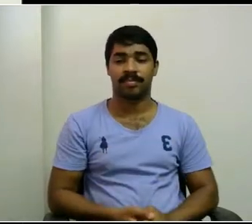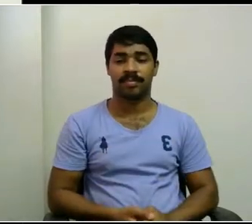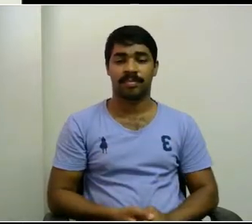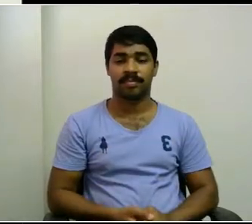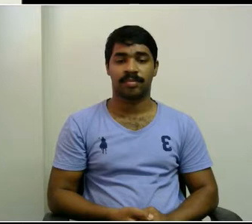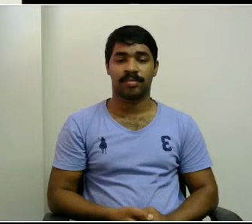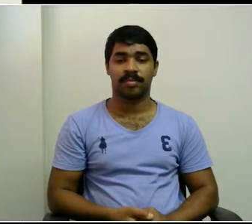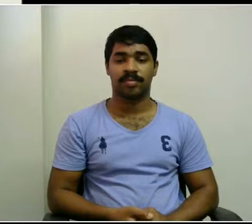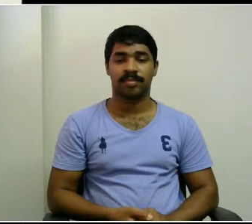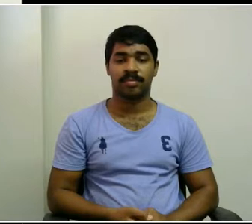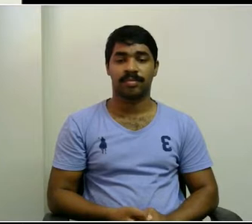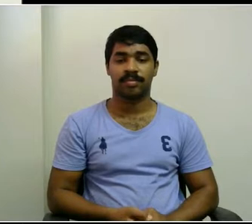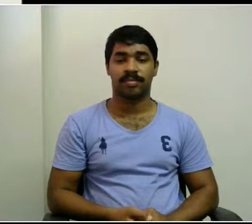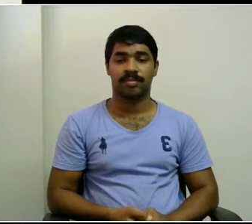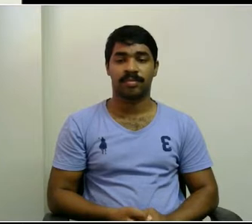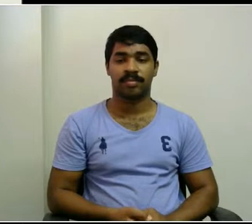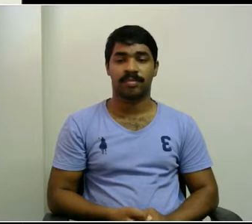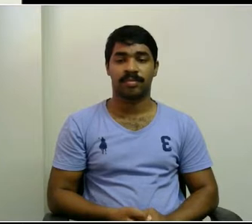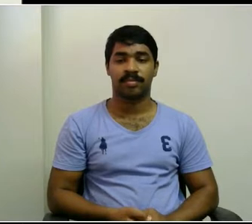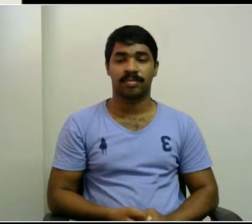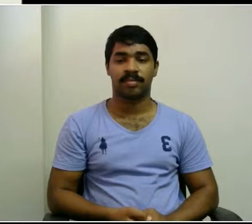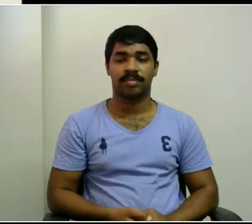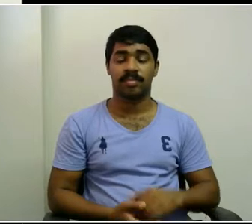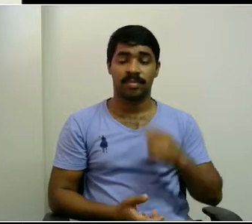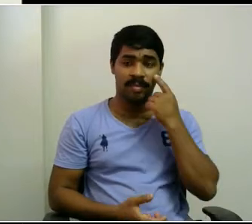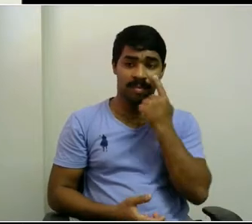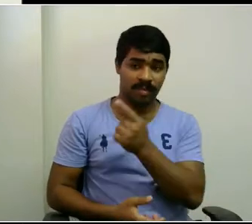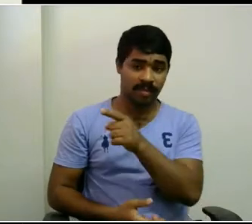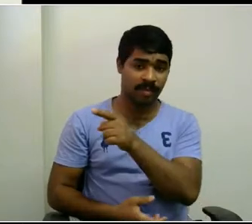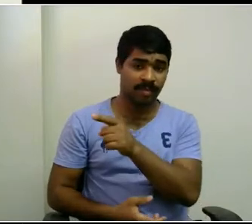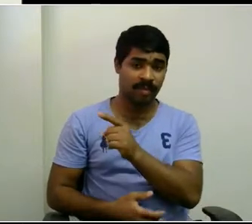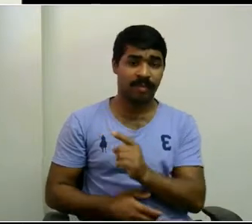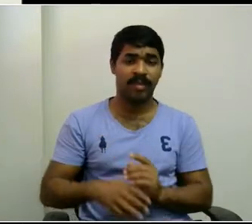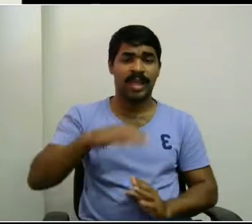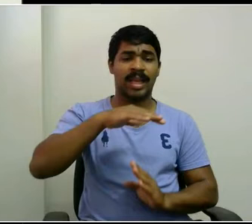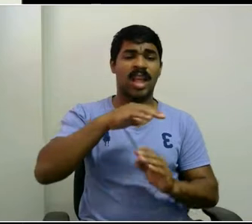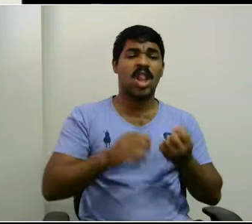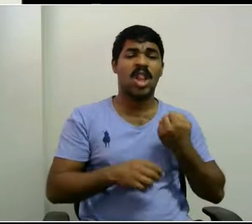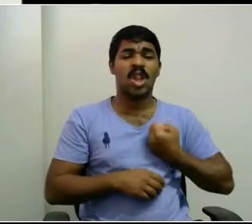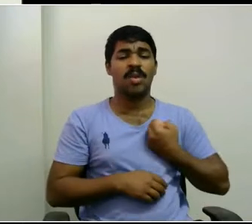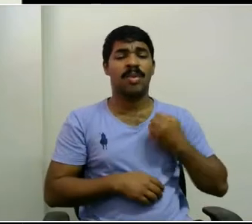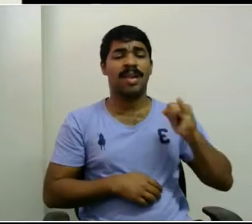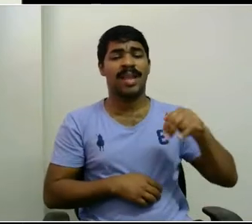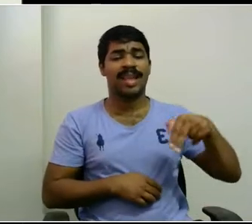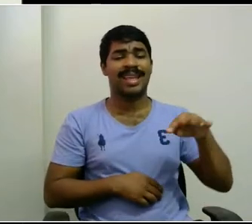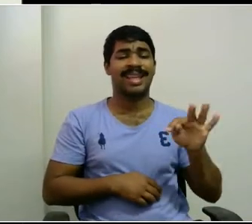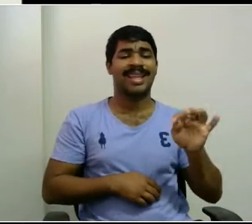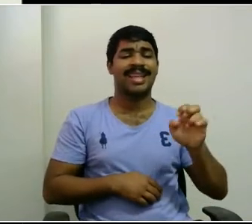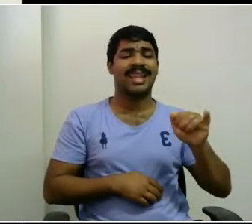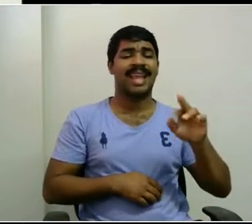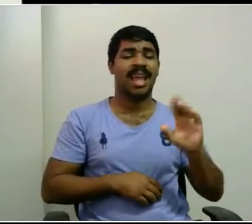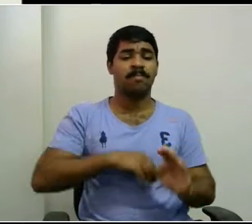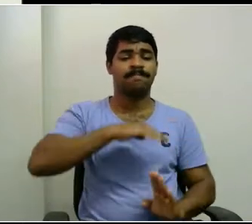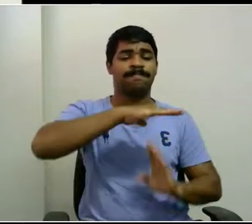Tá? Ele quer saber o maior valor inteiro, né, inteiro, que a chave é inteiro, né? Como o x tem que ser um número menor